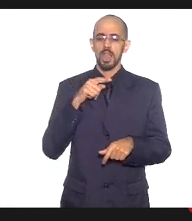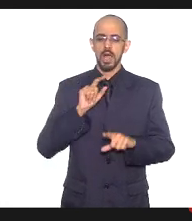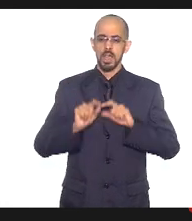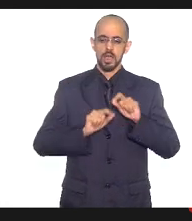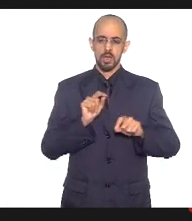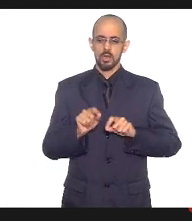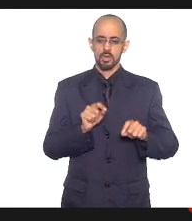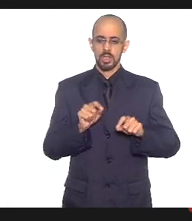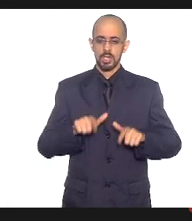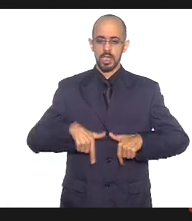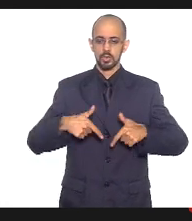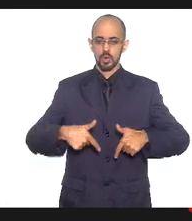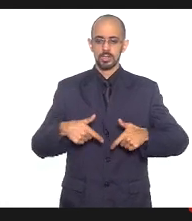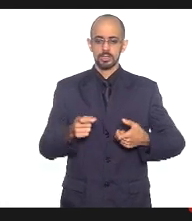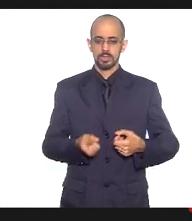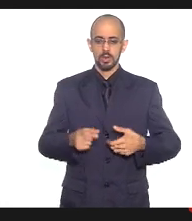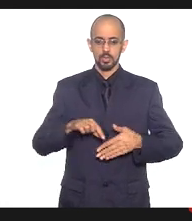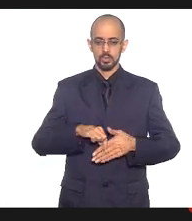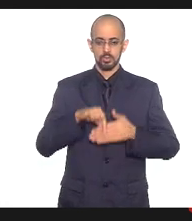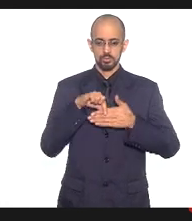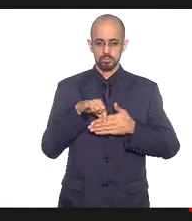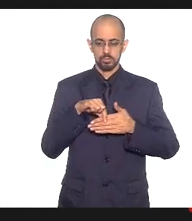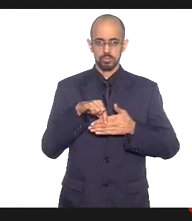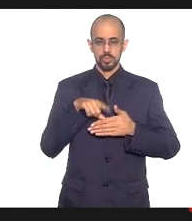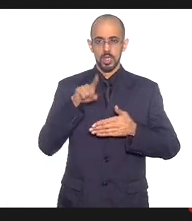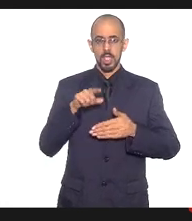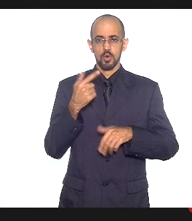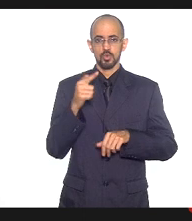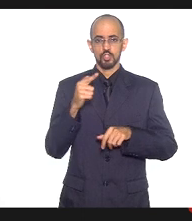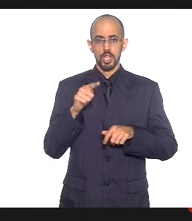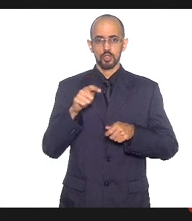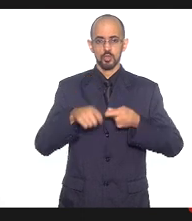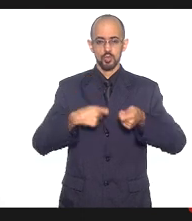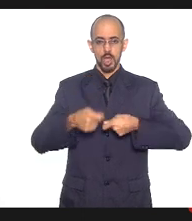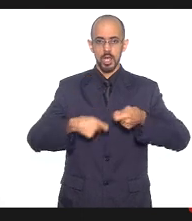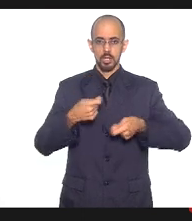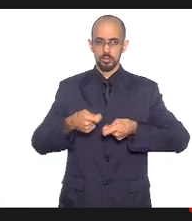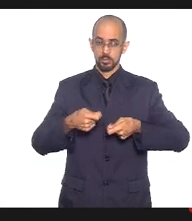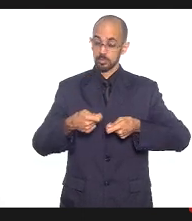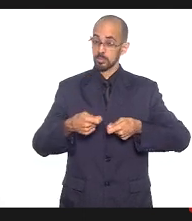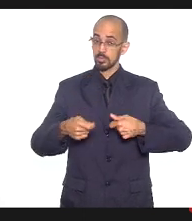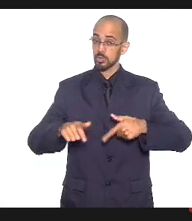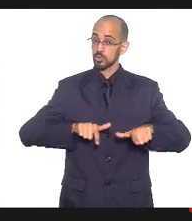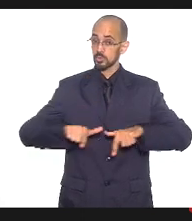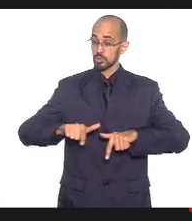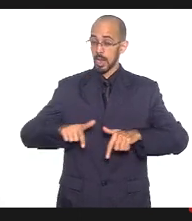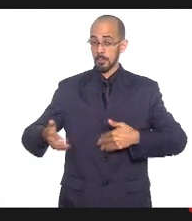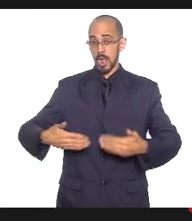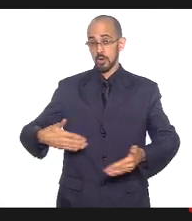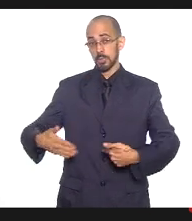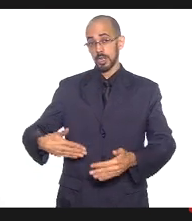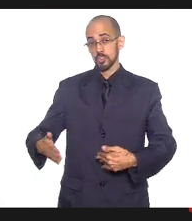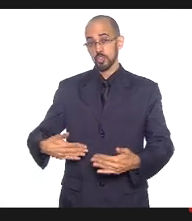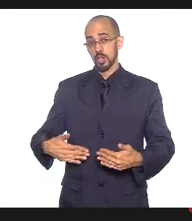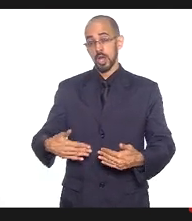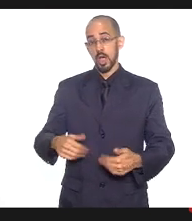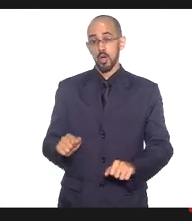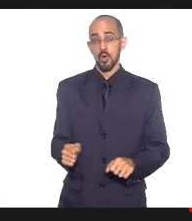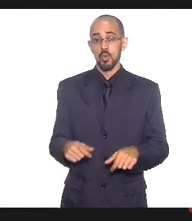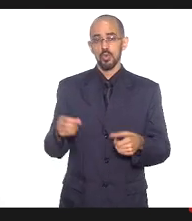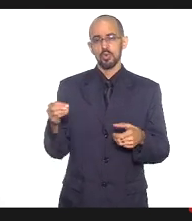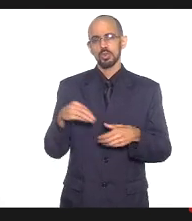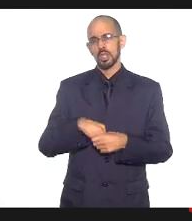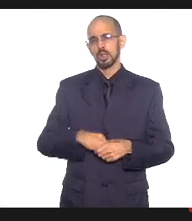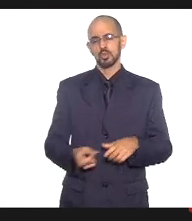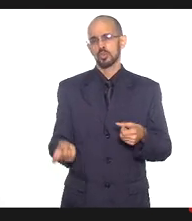do operador acaba sendo como um gestor administrativo e operacional das atividades inerentes ao objeto do consórcio. Quando eu